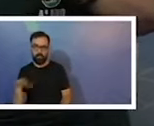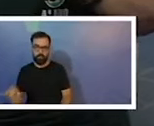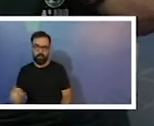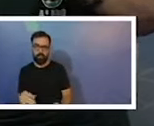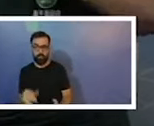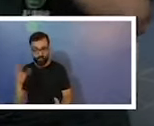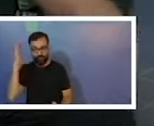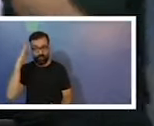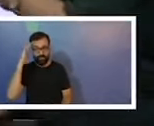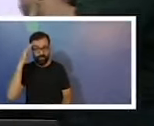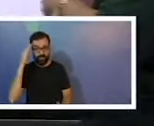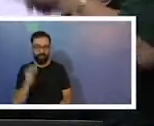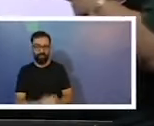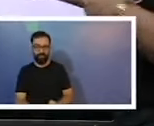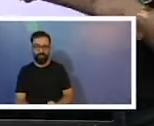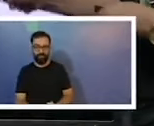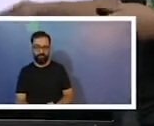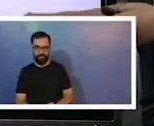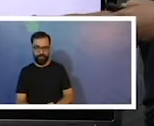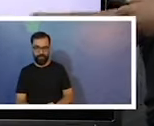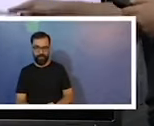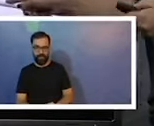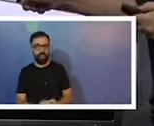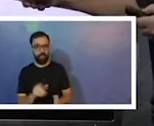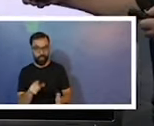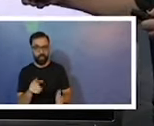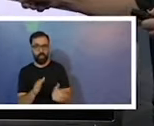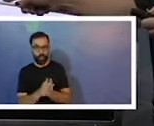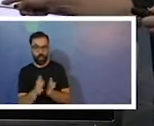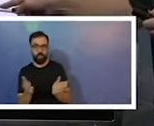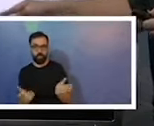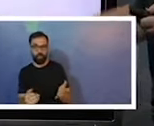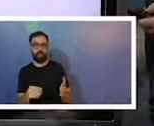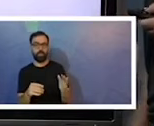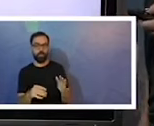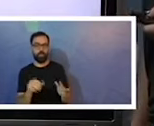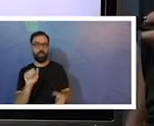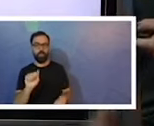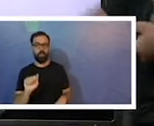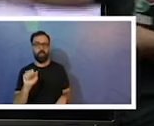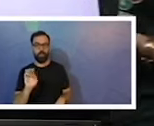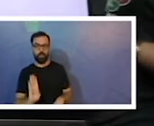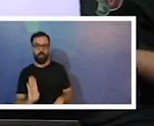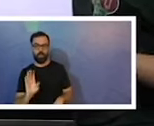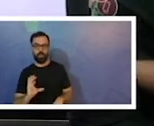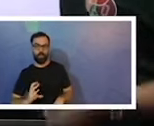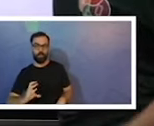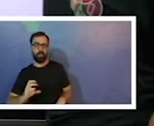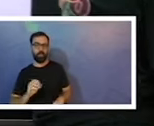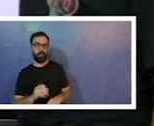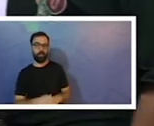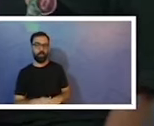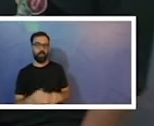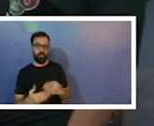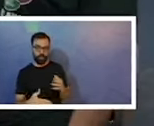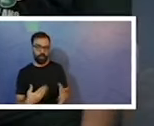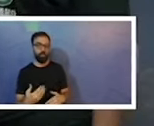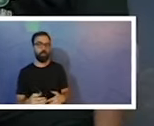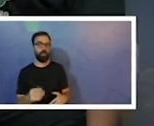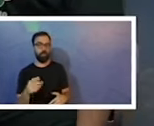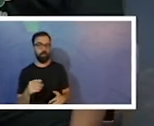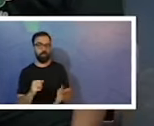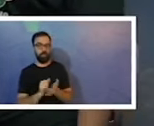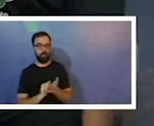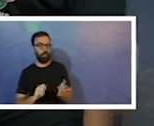estão entendendo? No caderno, façam a letra A, B e C. E depois do exercício 2, vocês